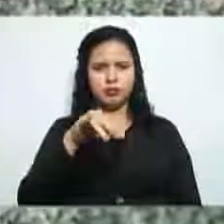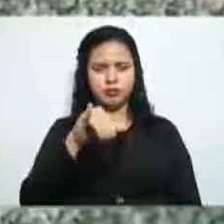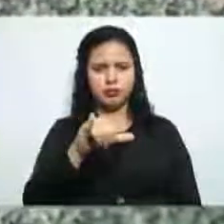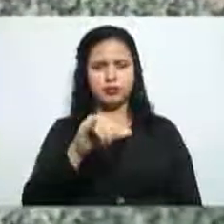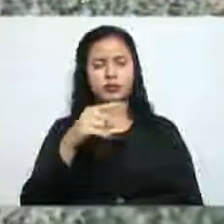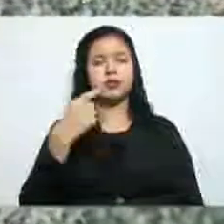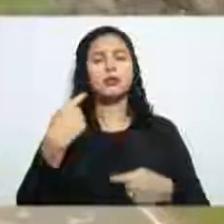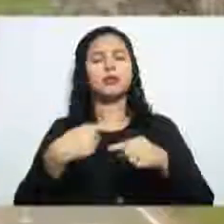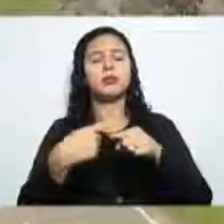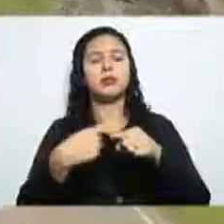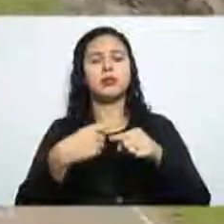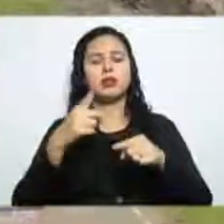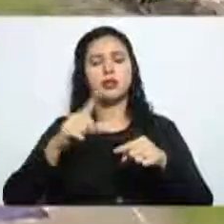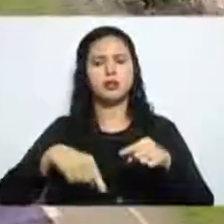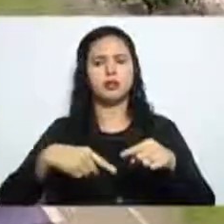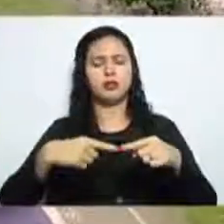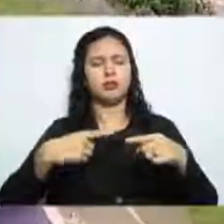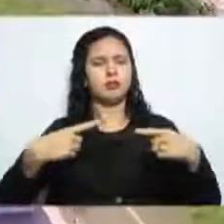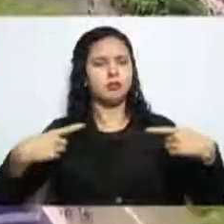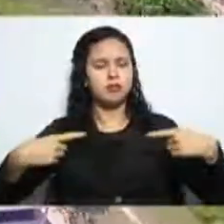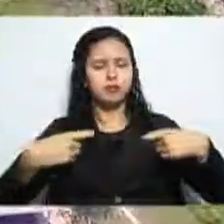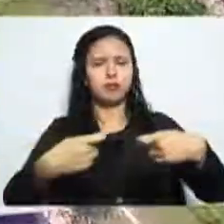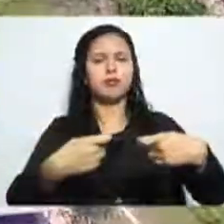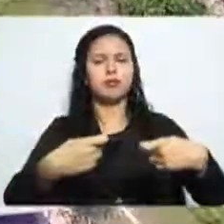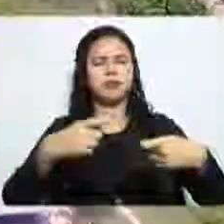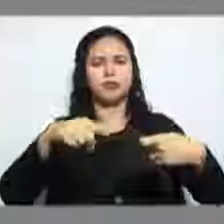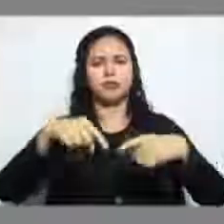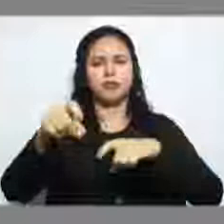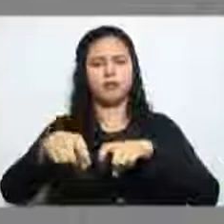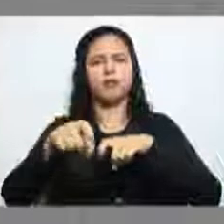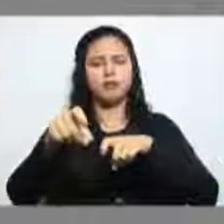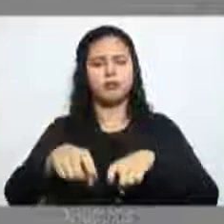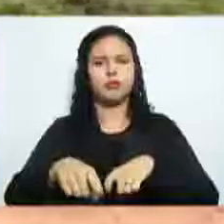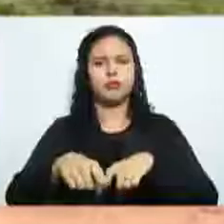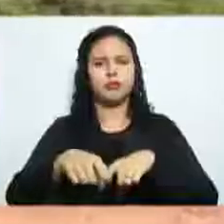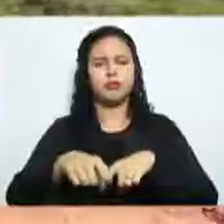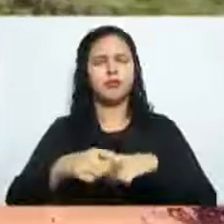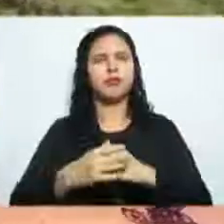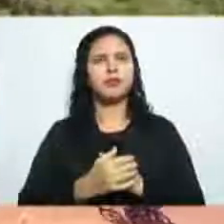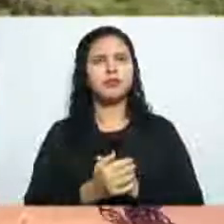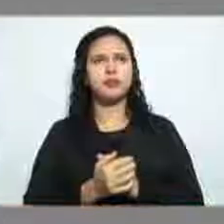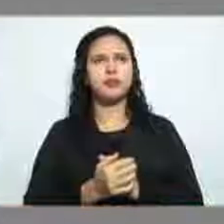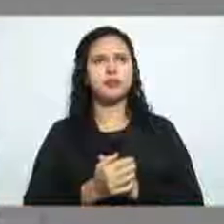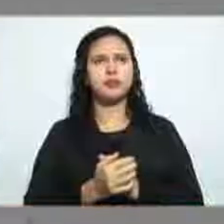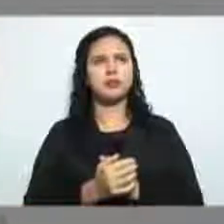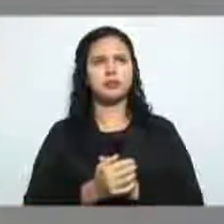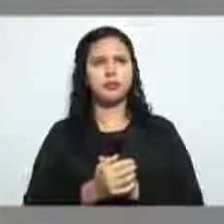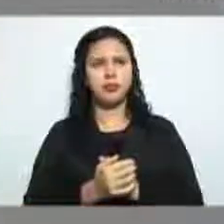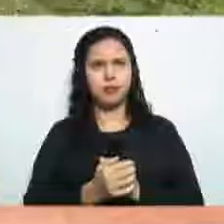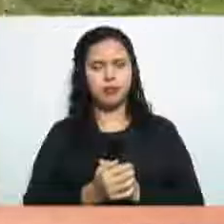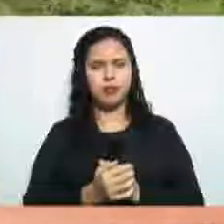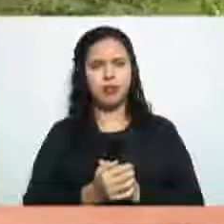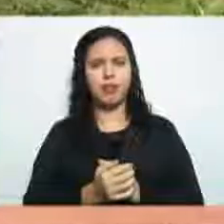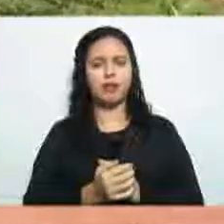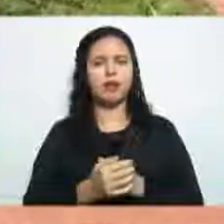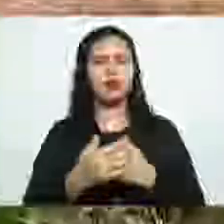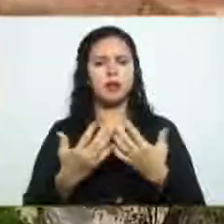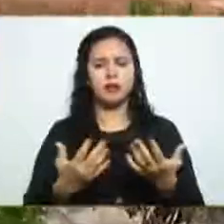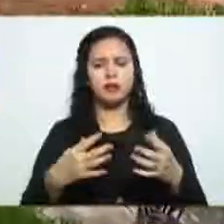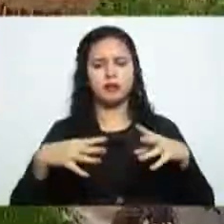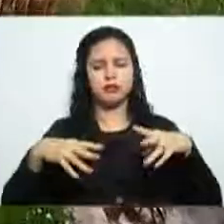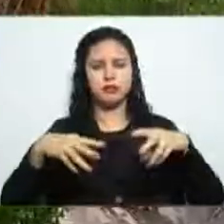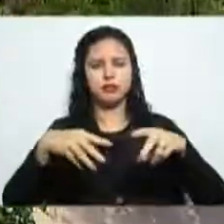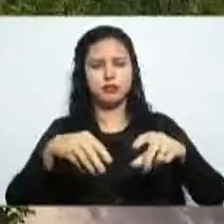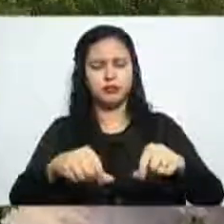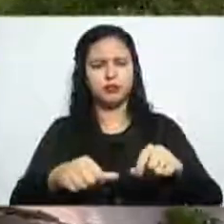em Rondônia. A apuração feita pela Comissão Pastoral da Terra inclui conflitos agrários no campo, em